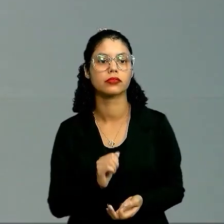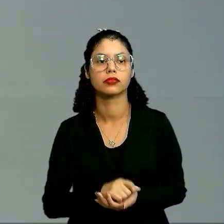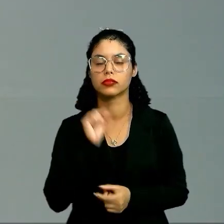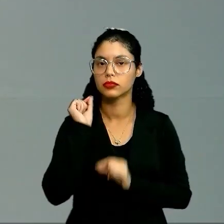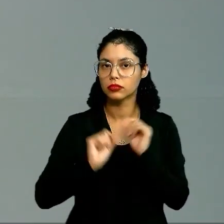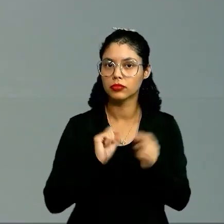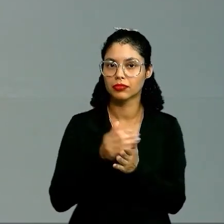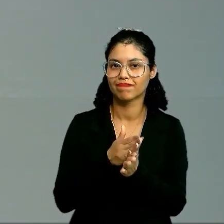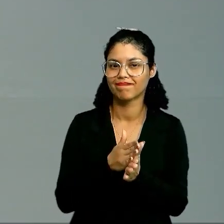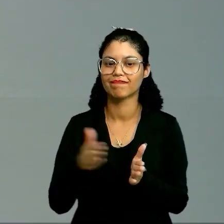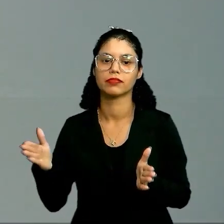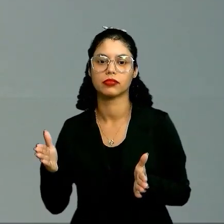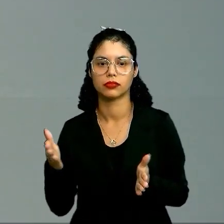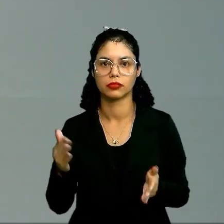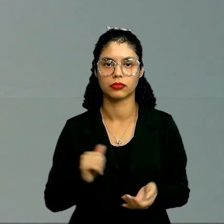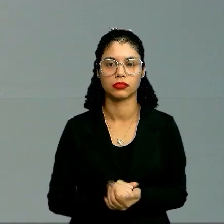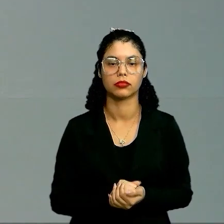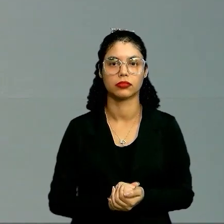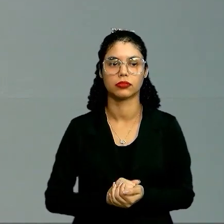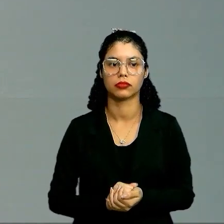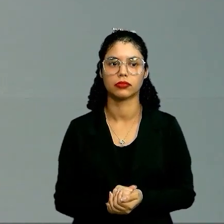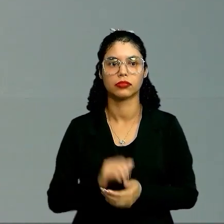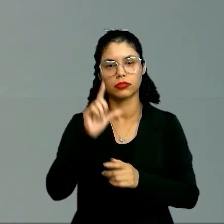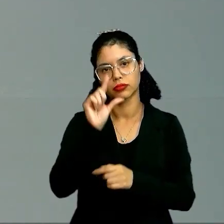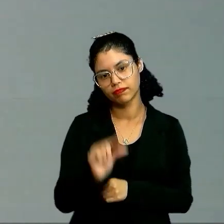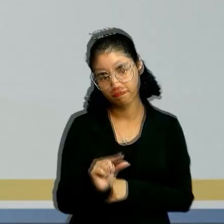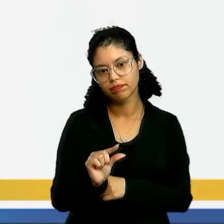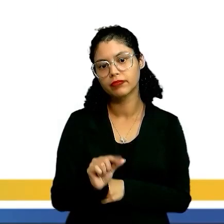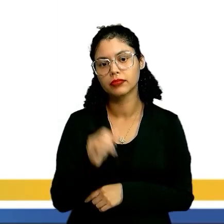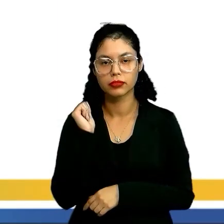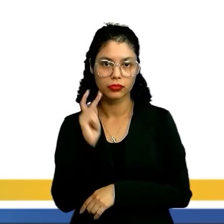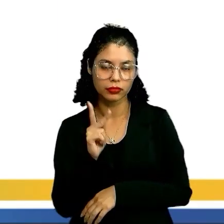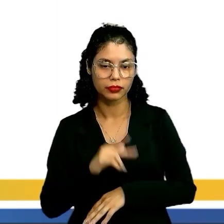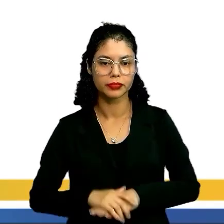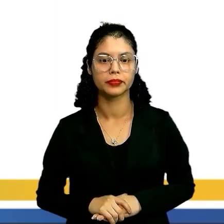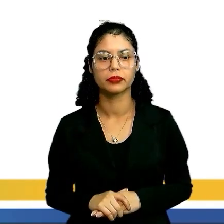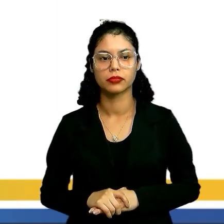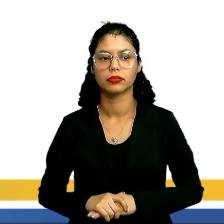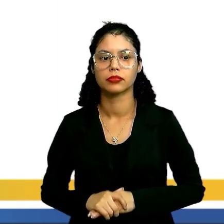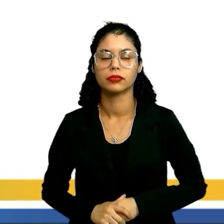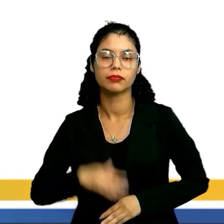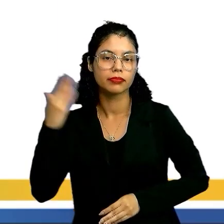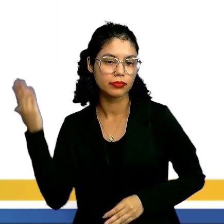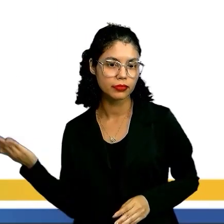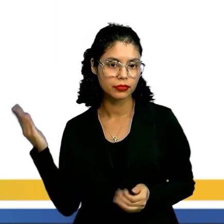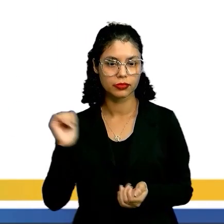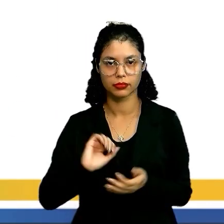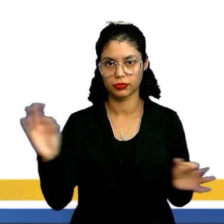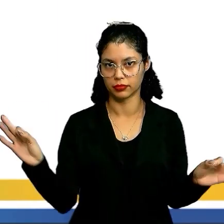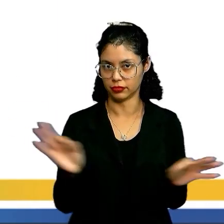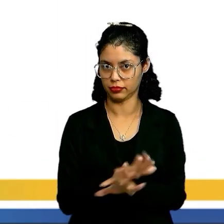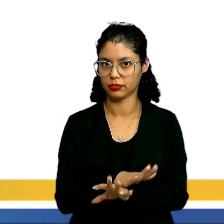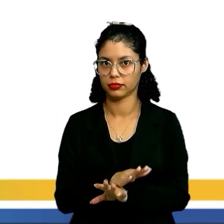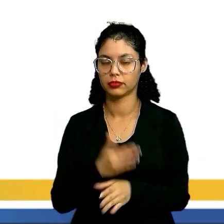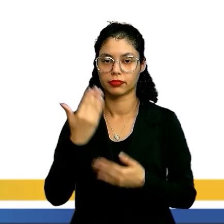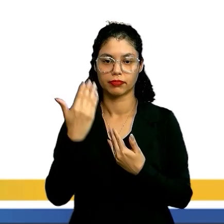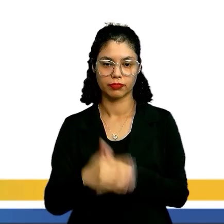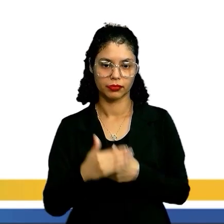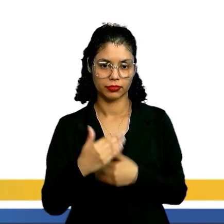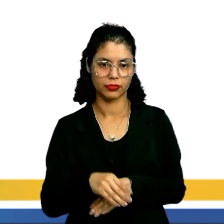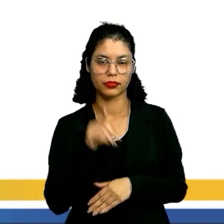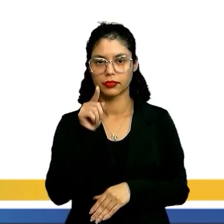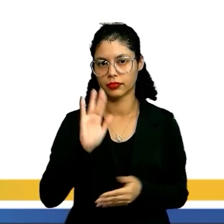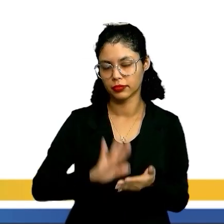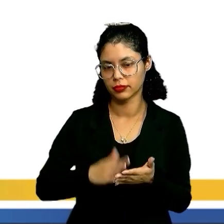isso ultrapassar, tiver muita auxina, ela começa a cair, tá certo? Então, é assim que acaba indo para a prova de vocês, para